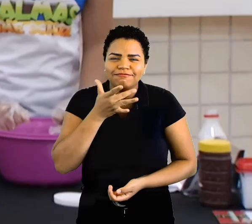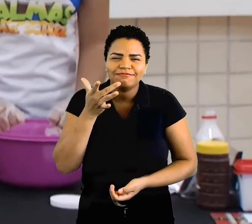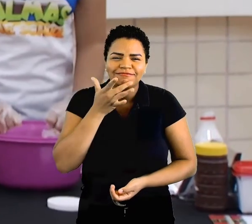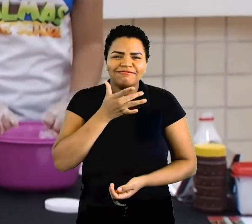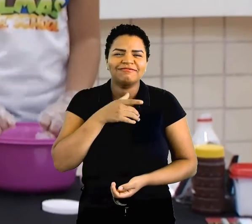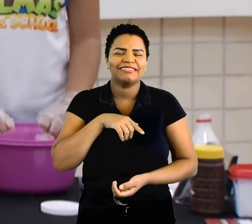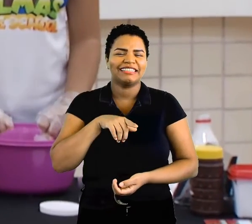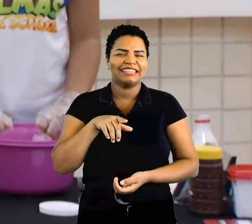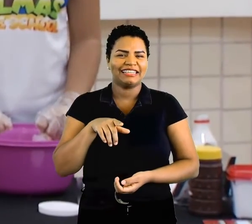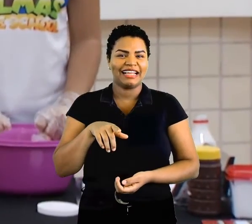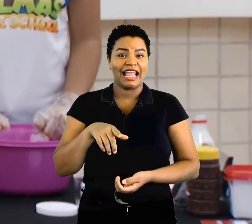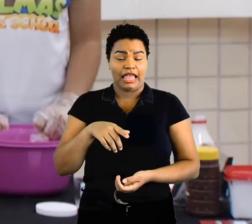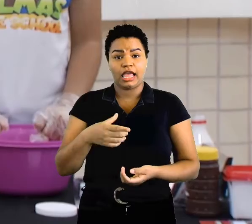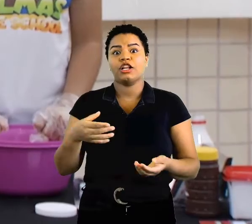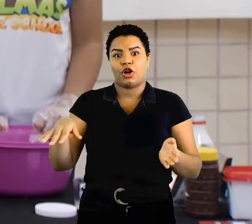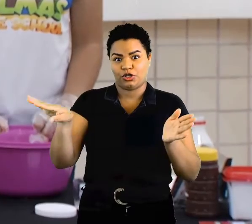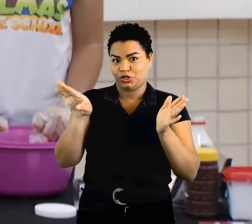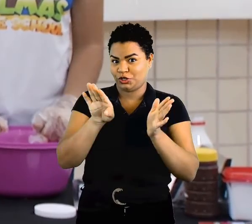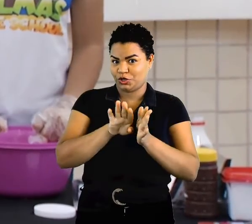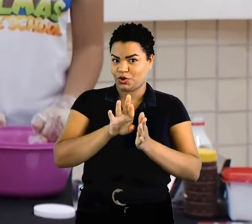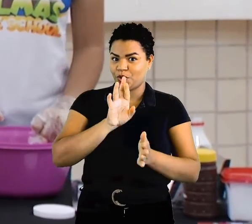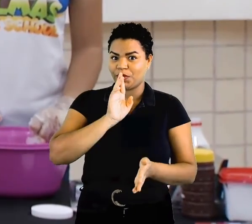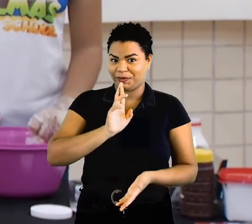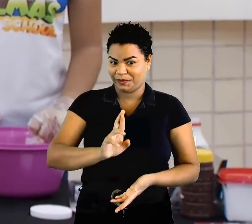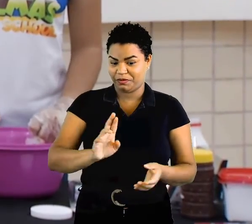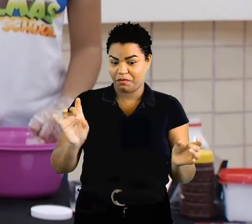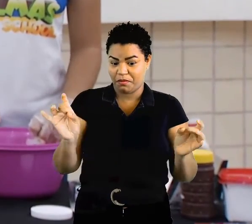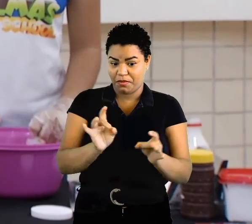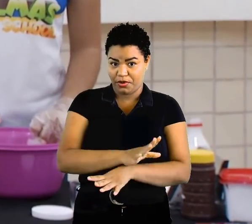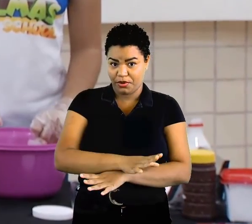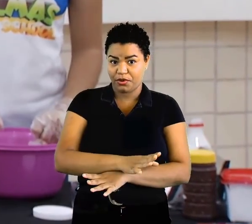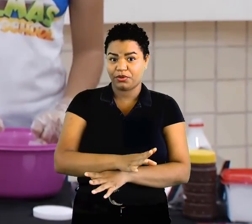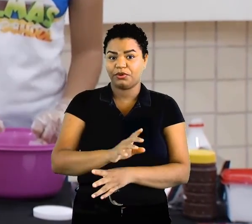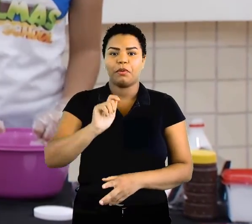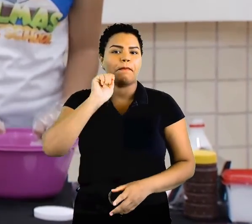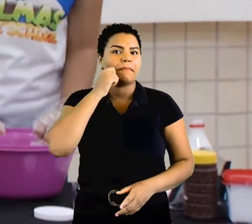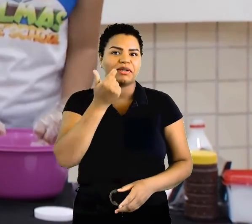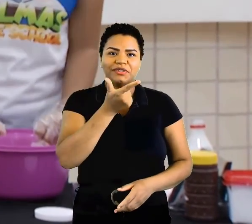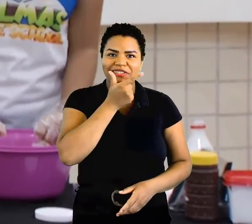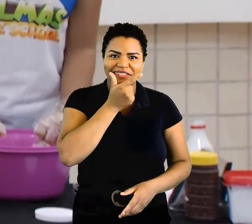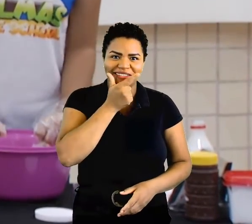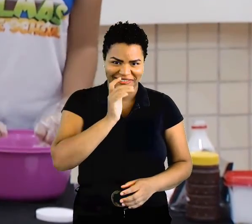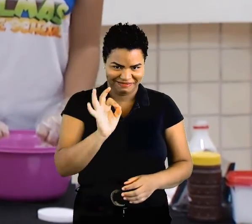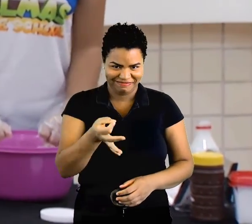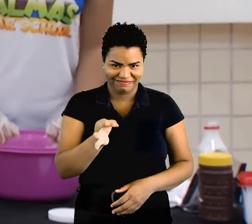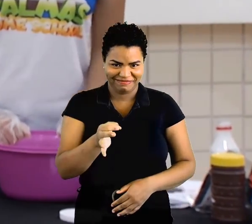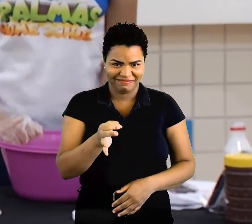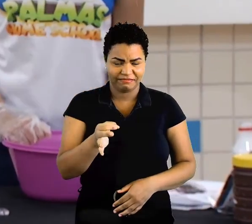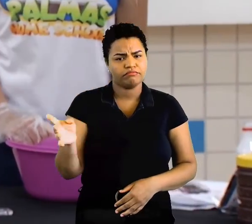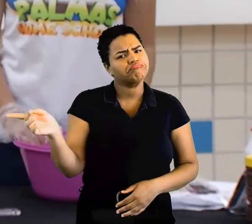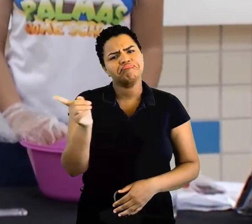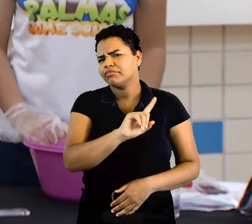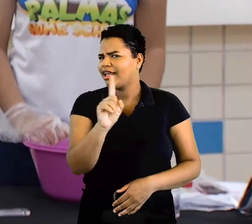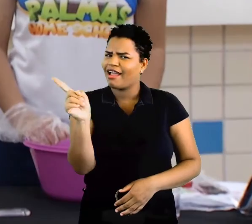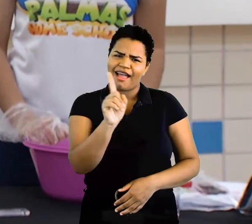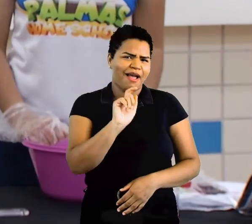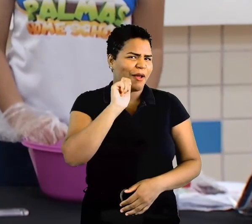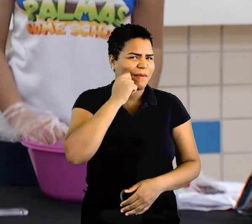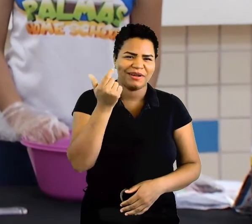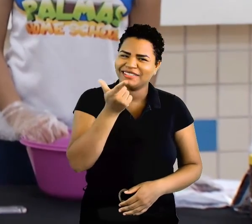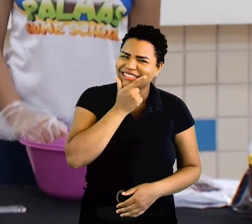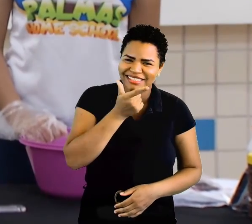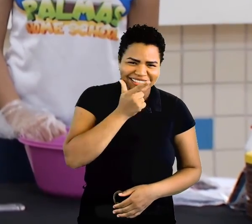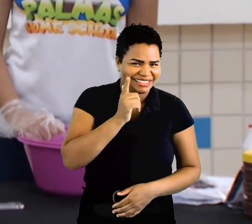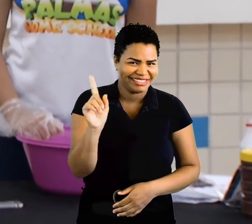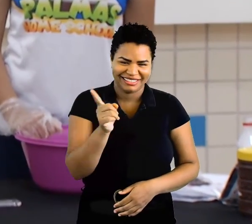no resultado dos pãozinhos de queijo. É isso? Não, não é pão de queijo. Eu falei